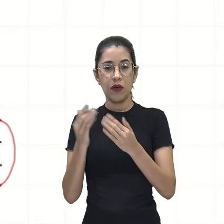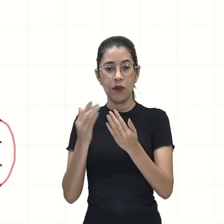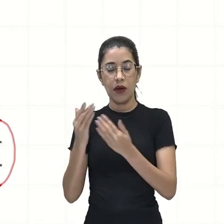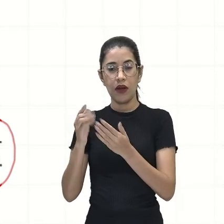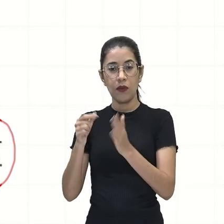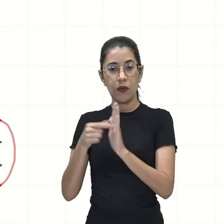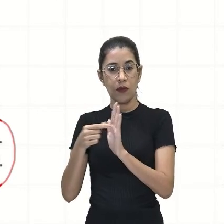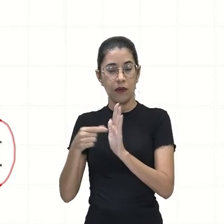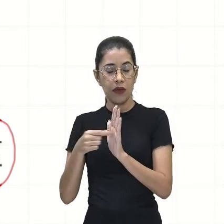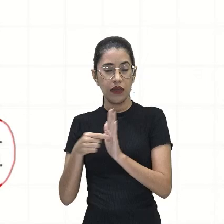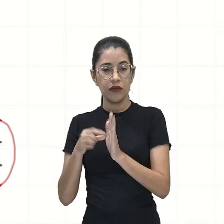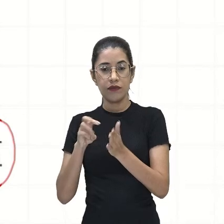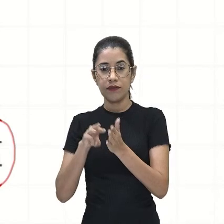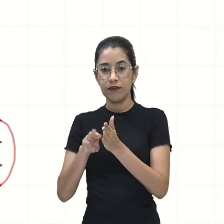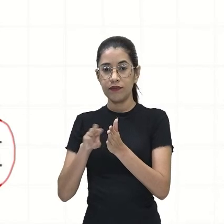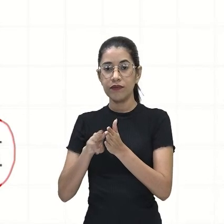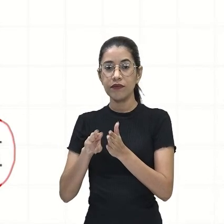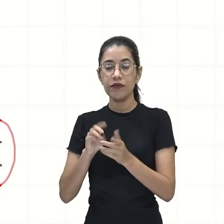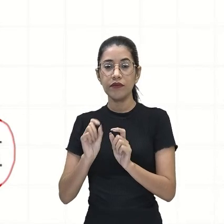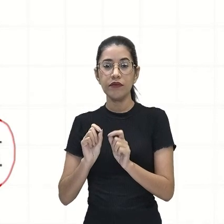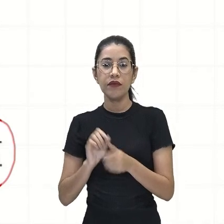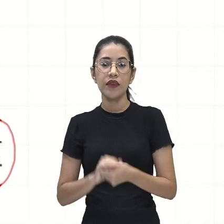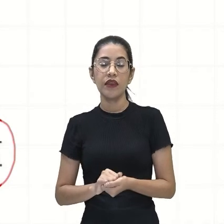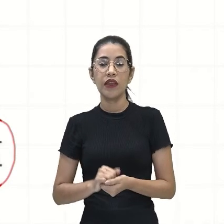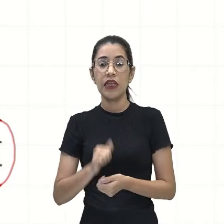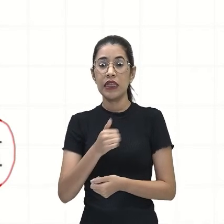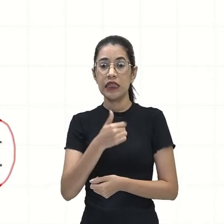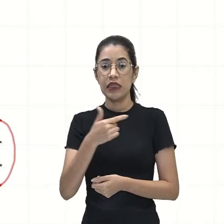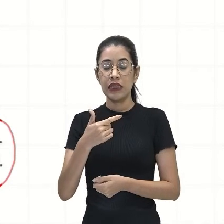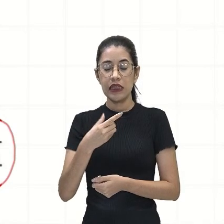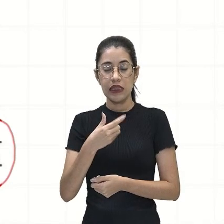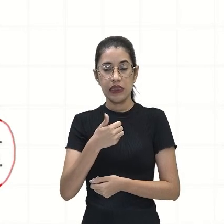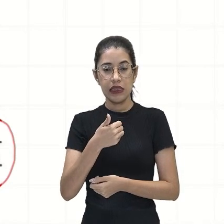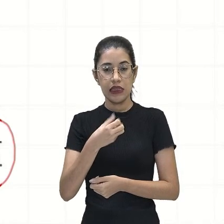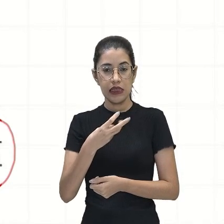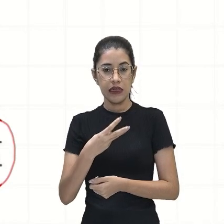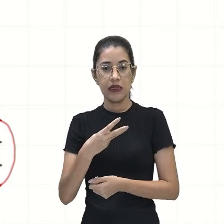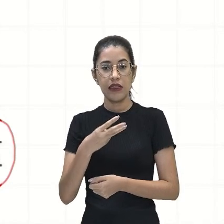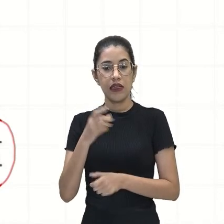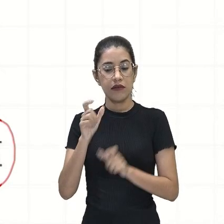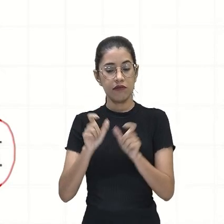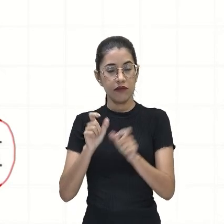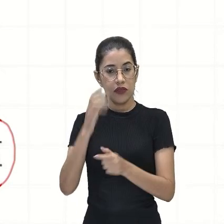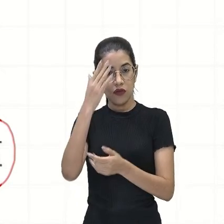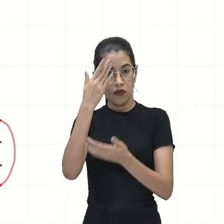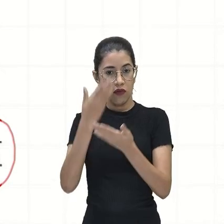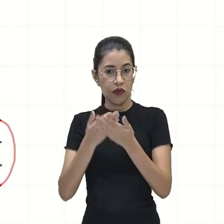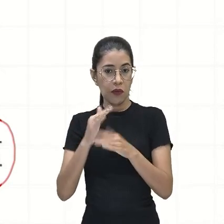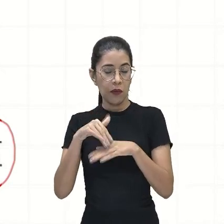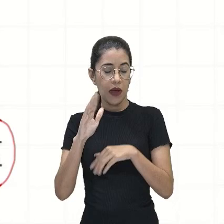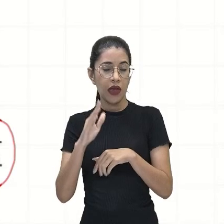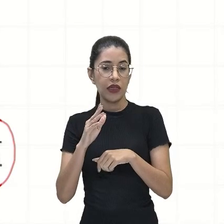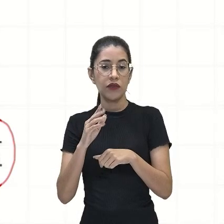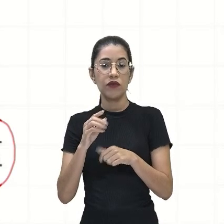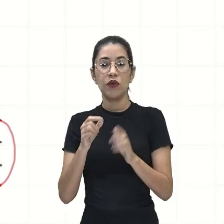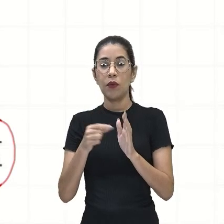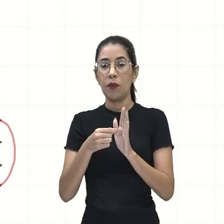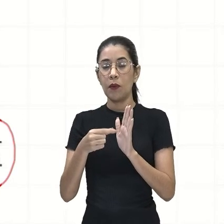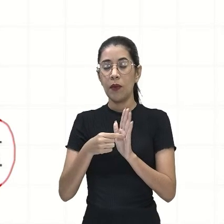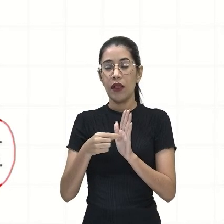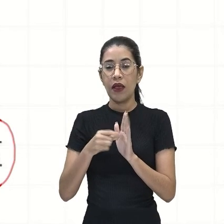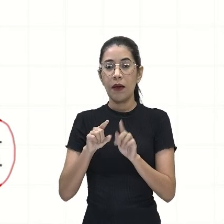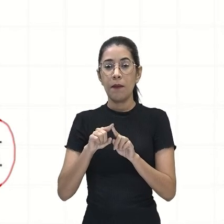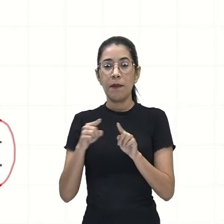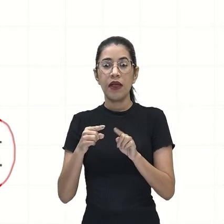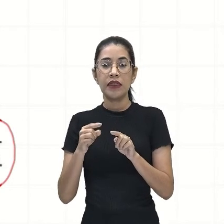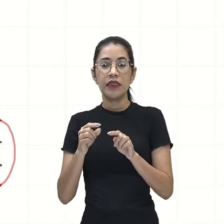observar que 13 pessoas confiam mais nos aplicativos, mas ó, é menor do que 15%